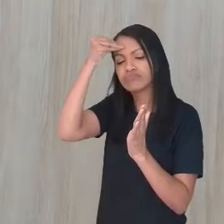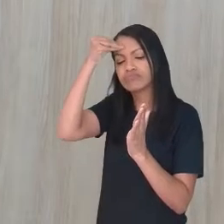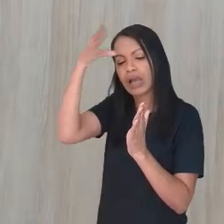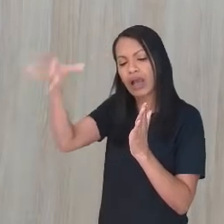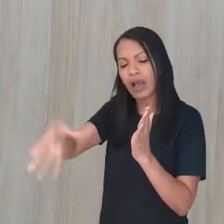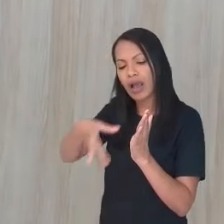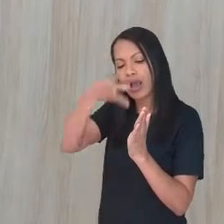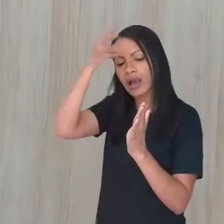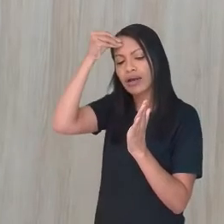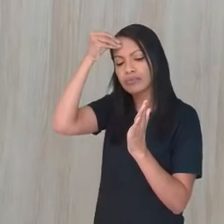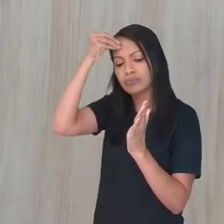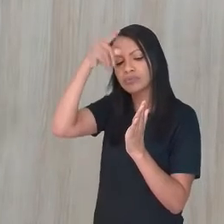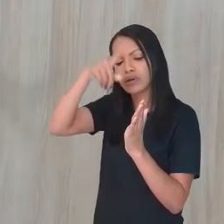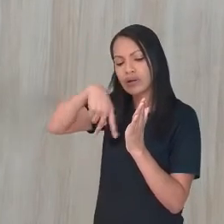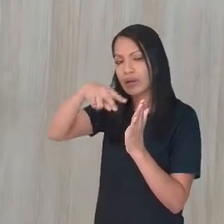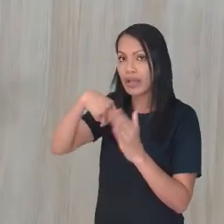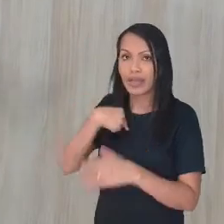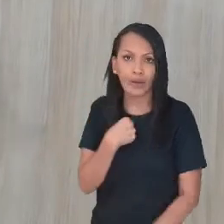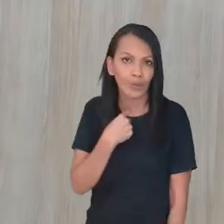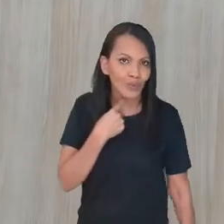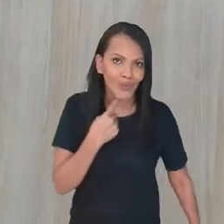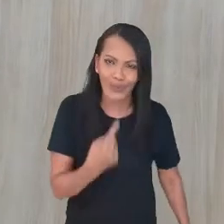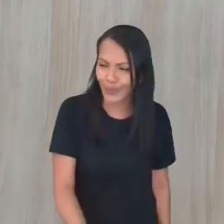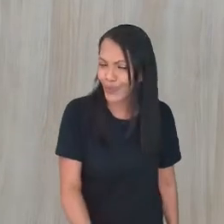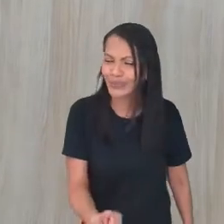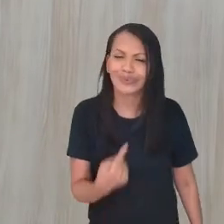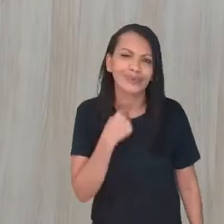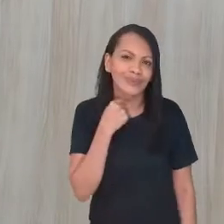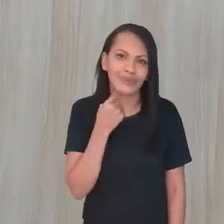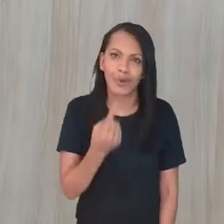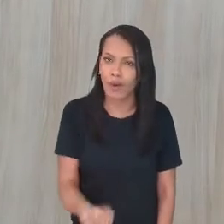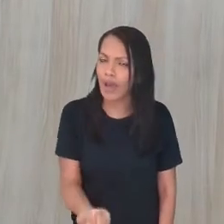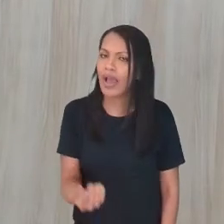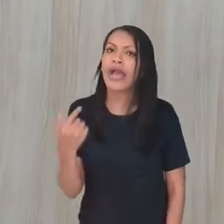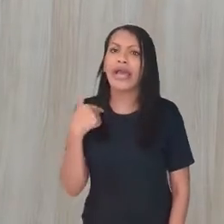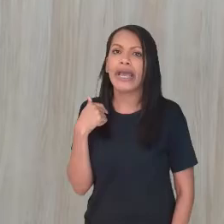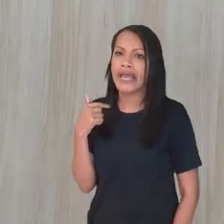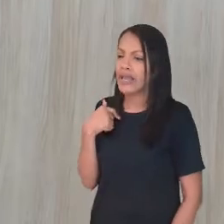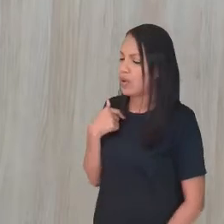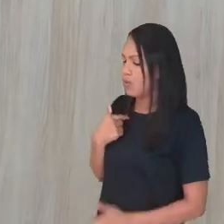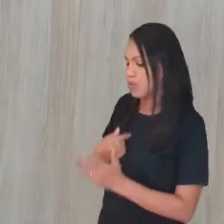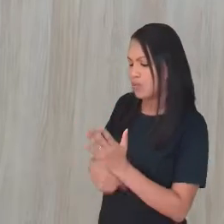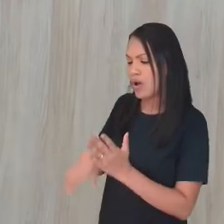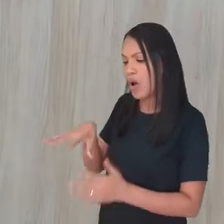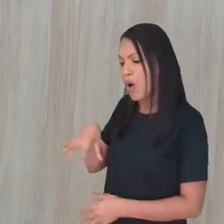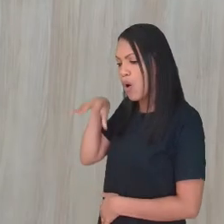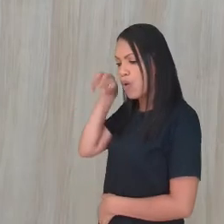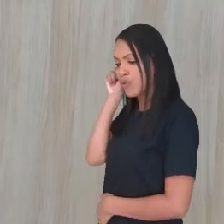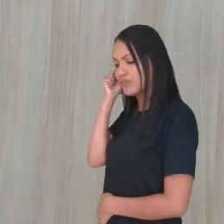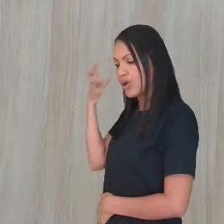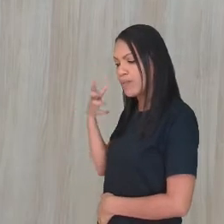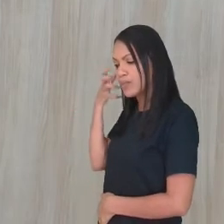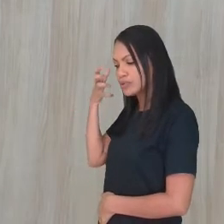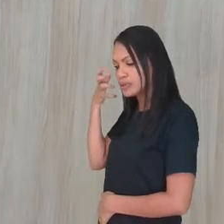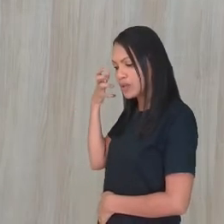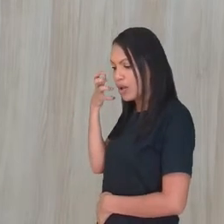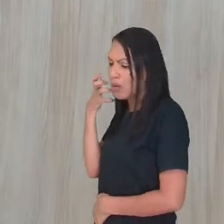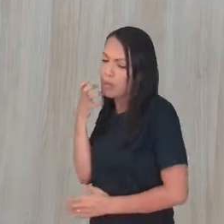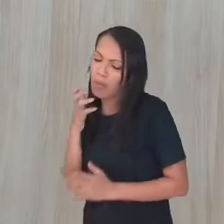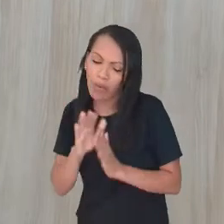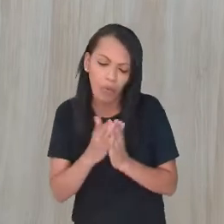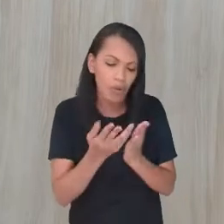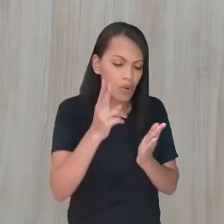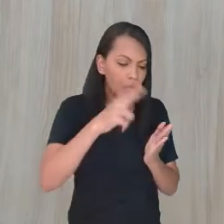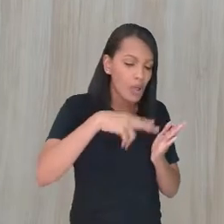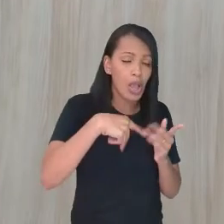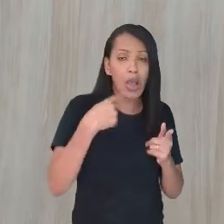está pensando na letra, eu não consigo. Ou eu leio, ou eu estou prestando atenção na letra da música e começo a cantar,